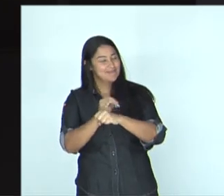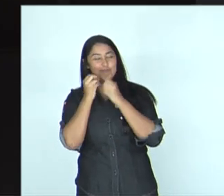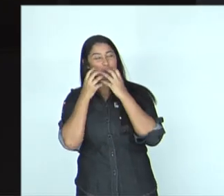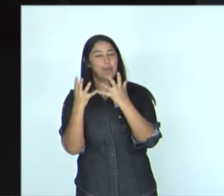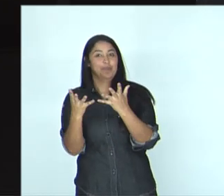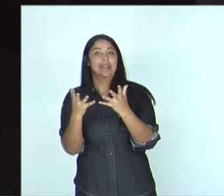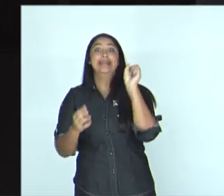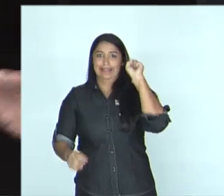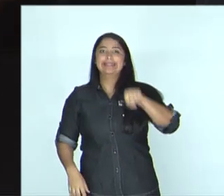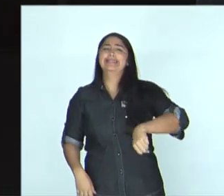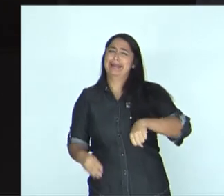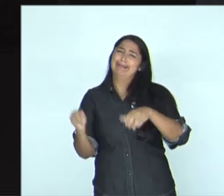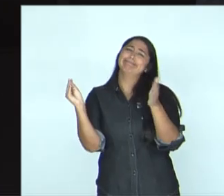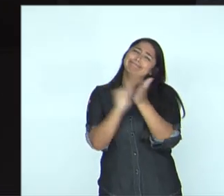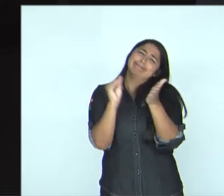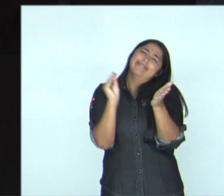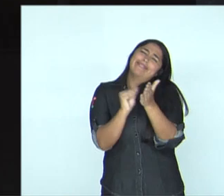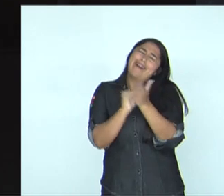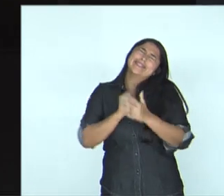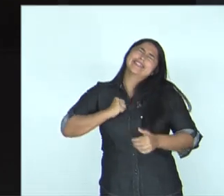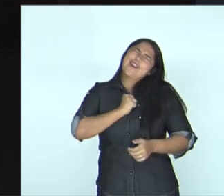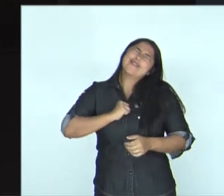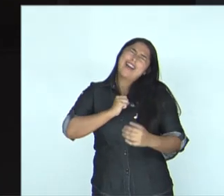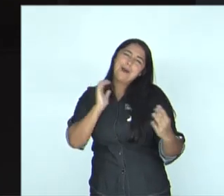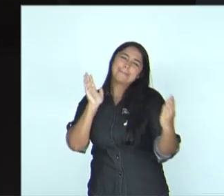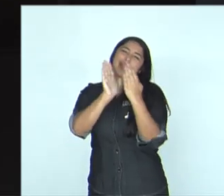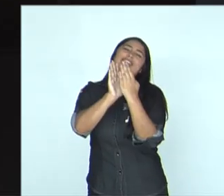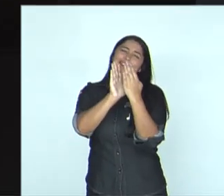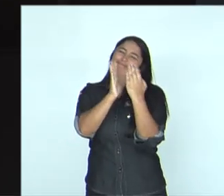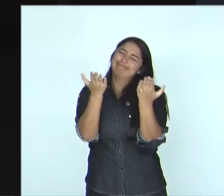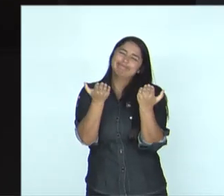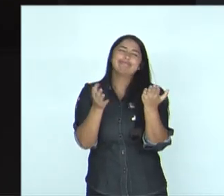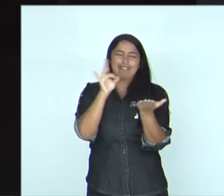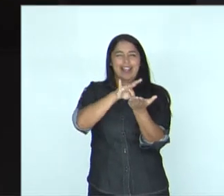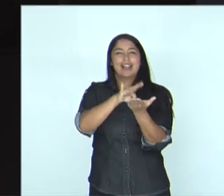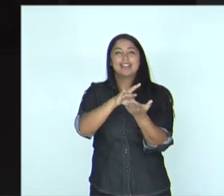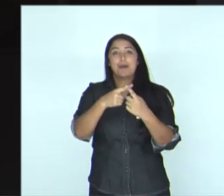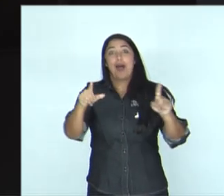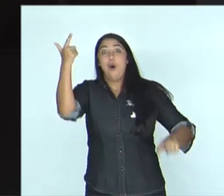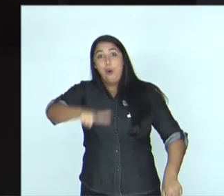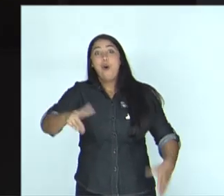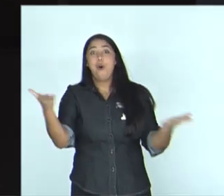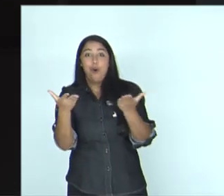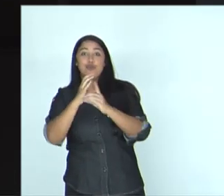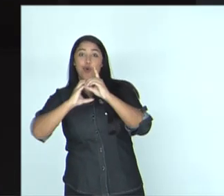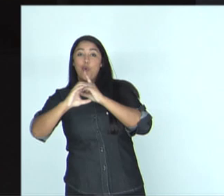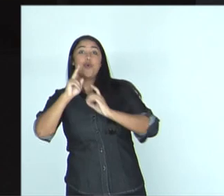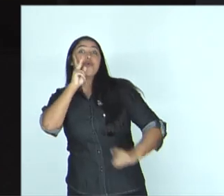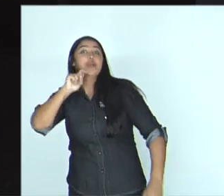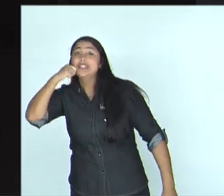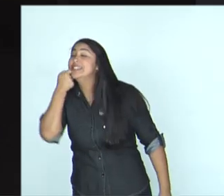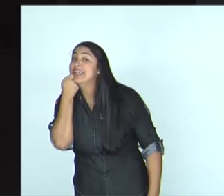Que complicado que é para mim, mais um domingo de ceia do Senhor e a gente não estar junto aqui para viver aquela comunhão gostosa